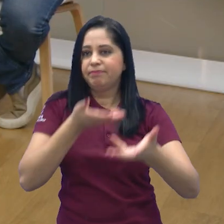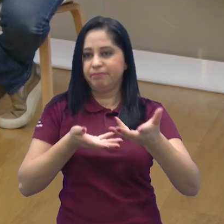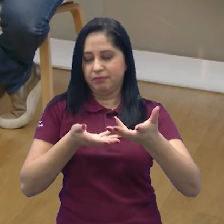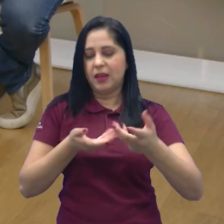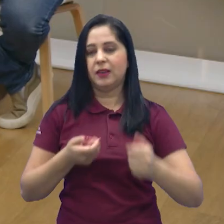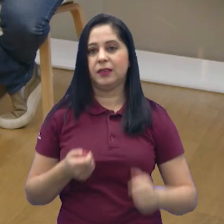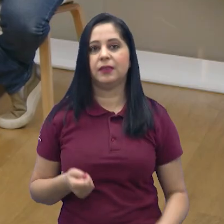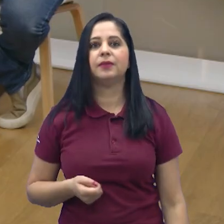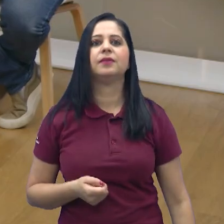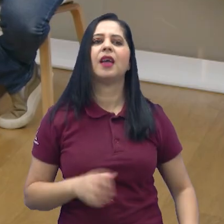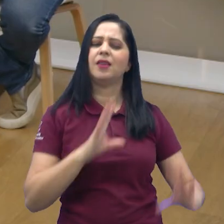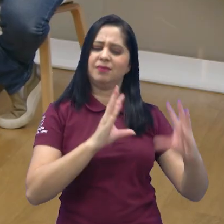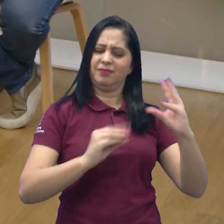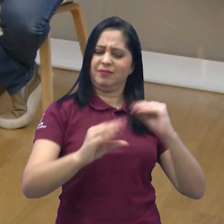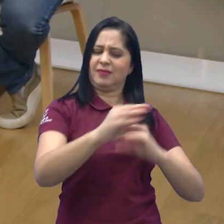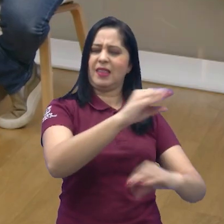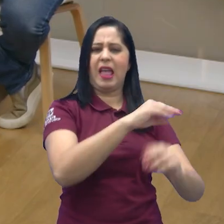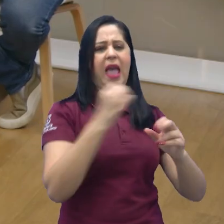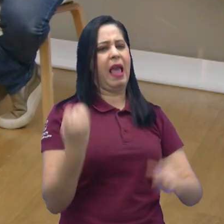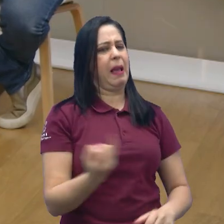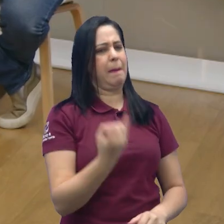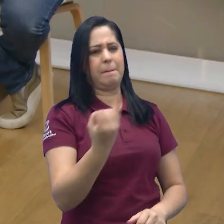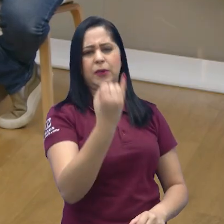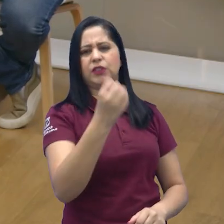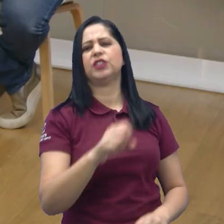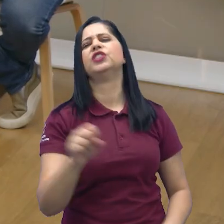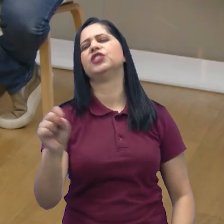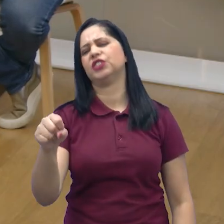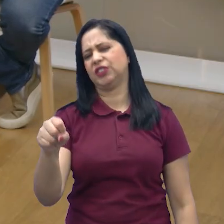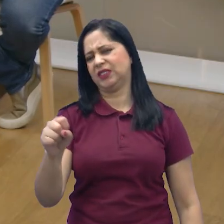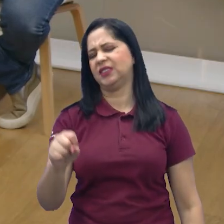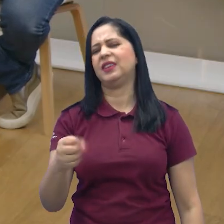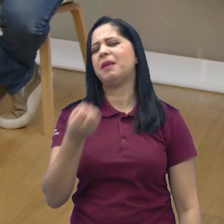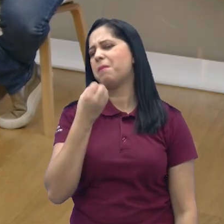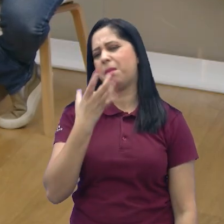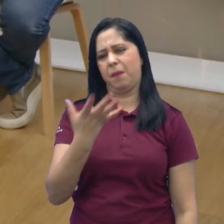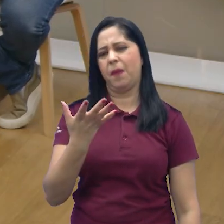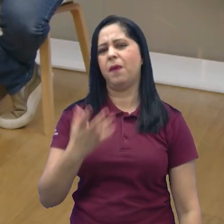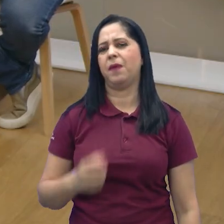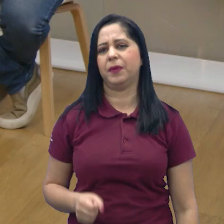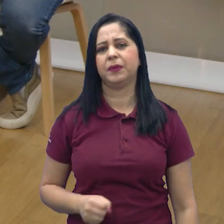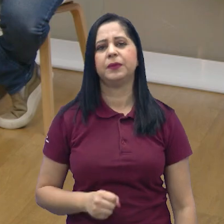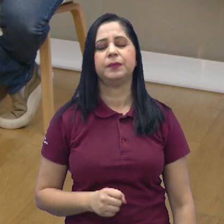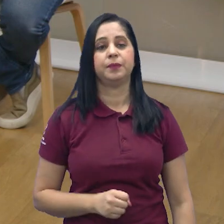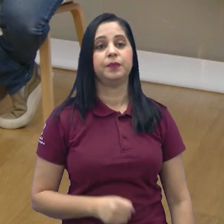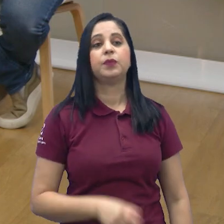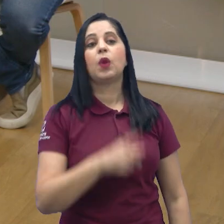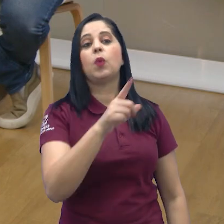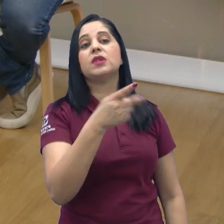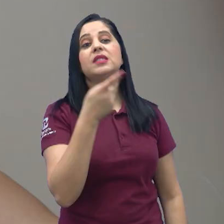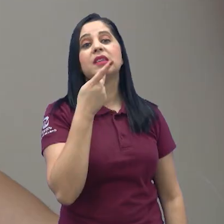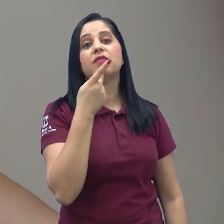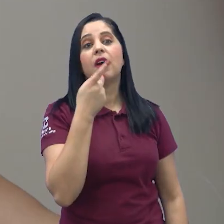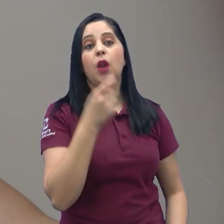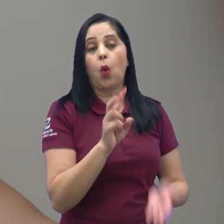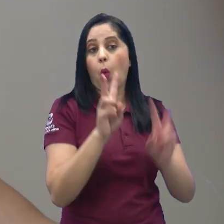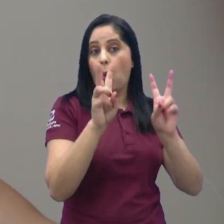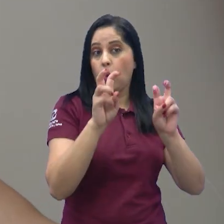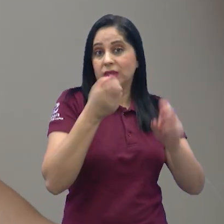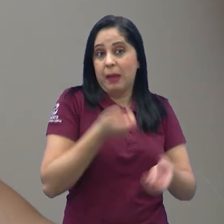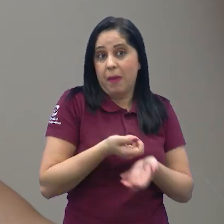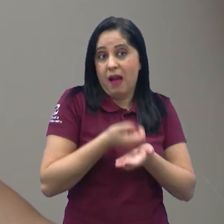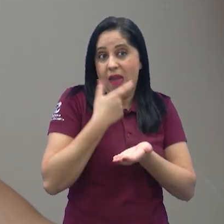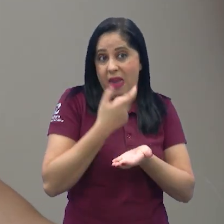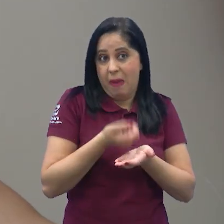de conversa faz bem em qualquer lugar, em qualquer lugar, hora, né? E já que você falou sobre o medicamento, que a dosagem